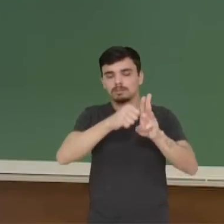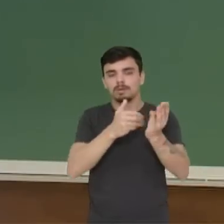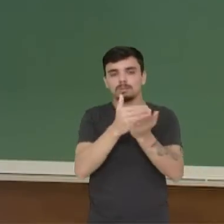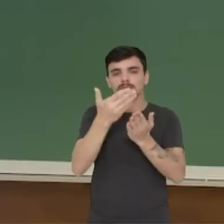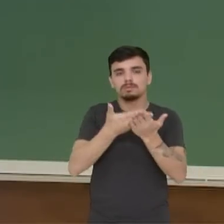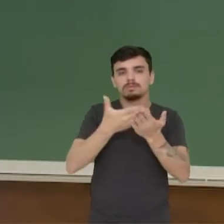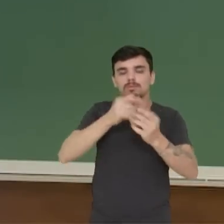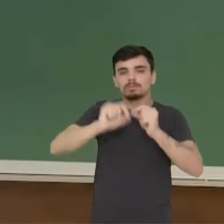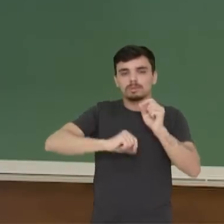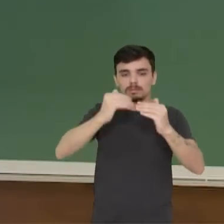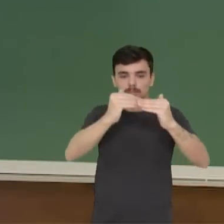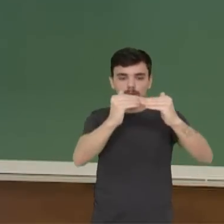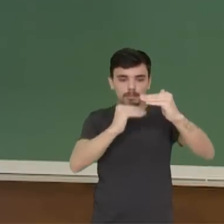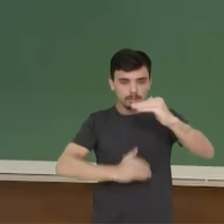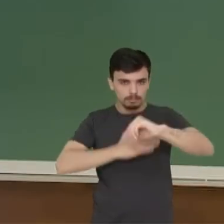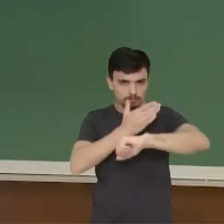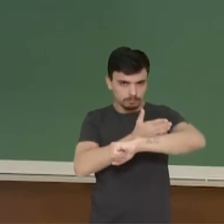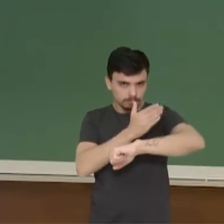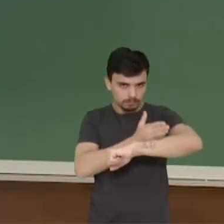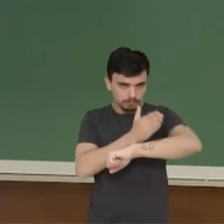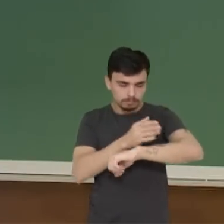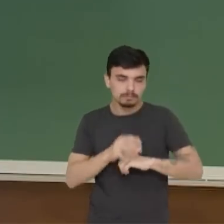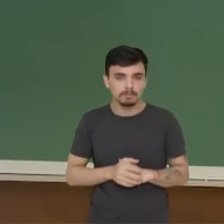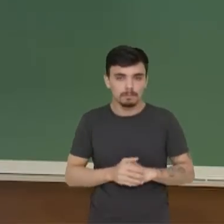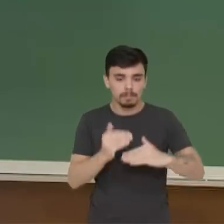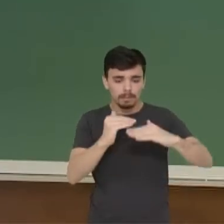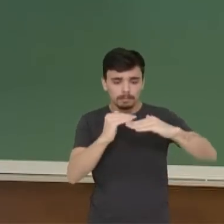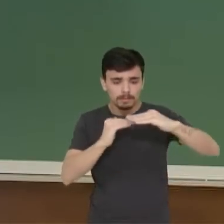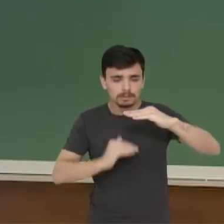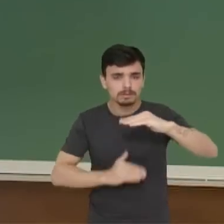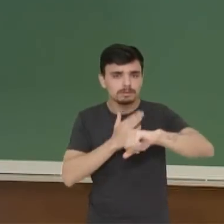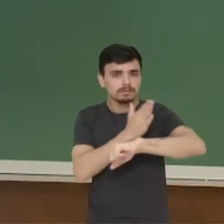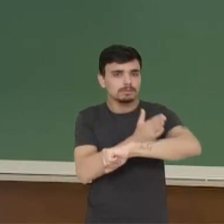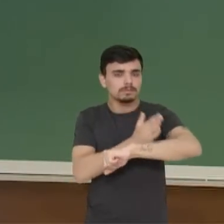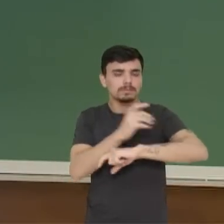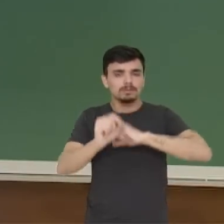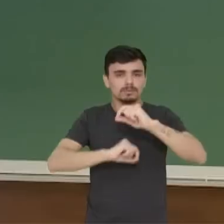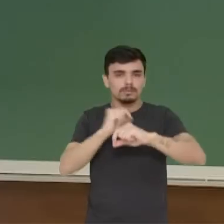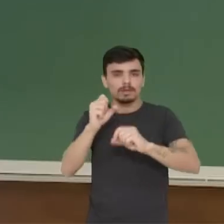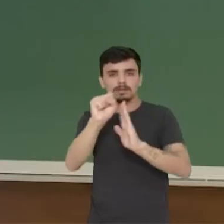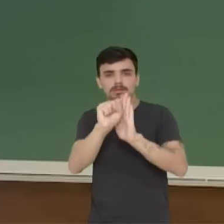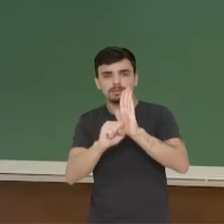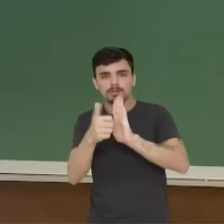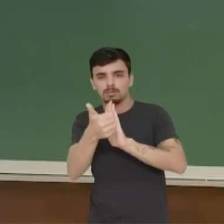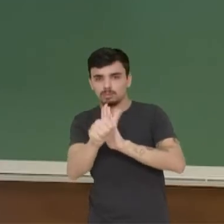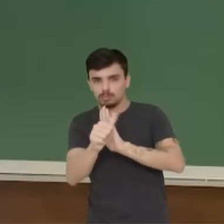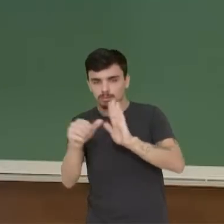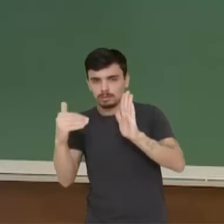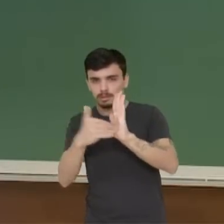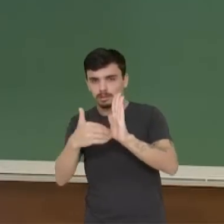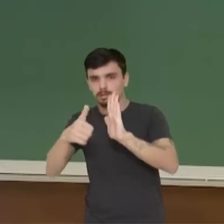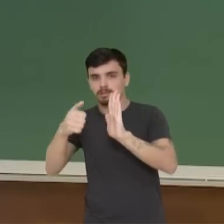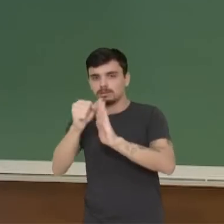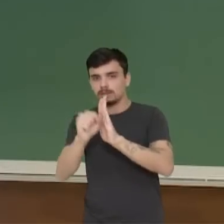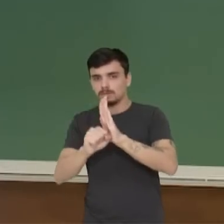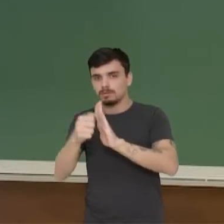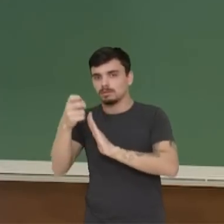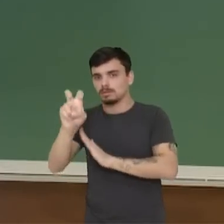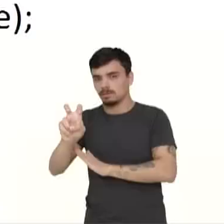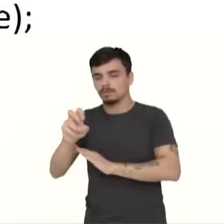começa a estudar a Baixa Idade Média. A Baixa Idade Média, ela vai ali entre os séculos XI e século